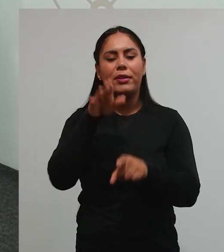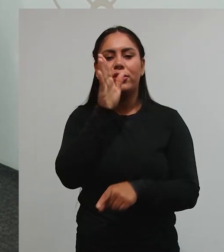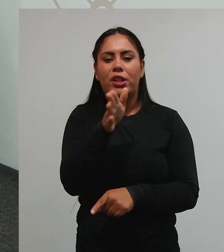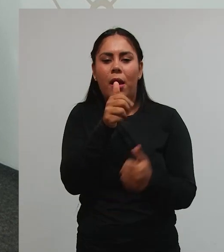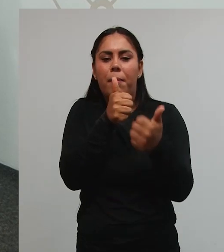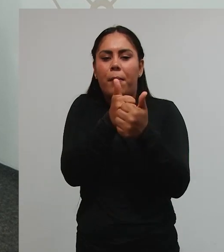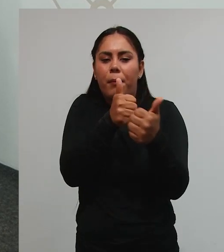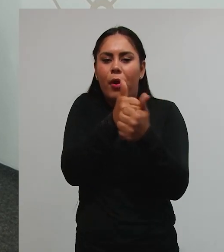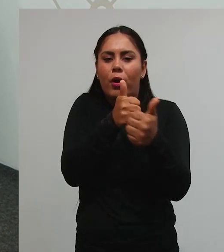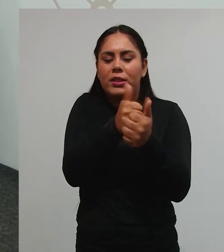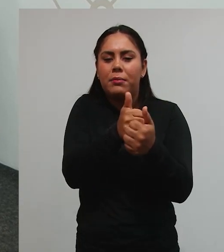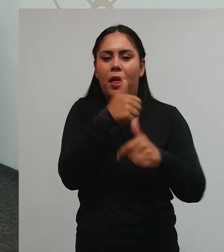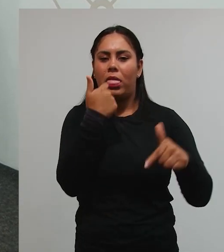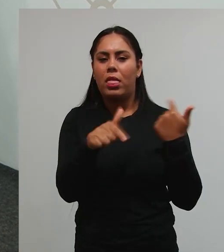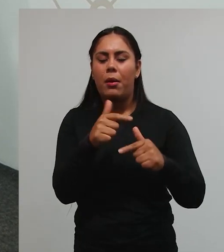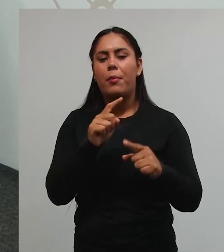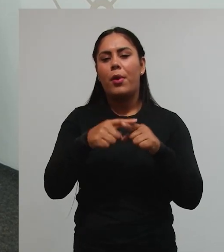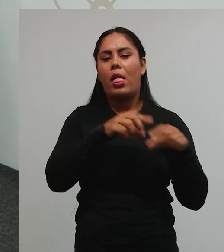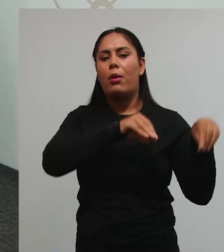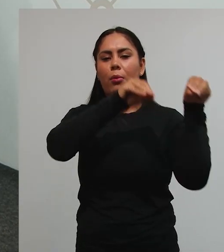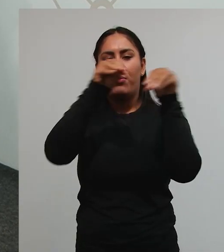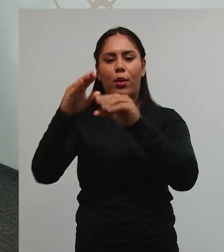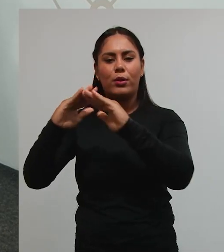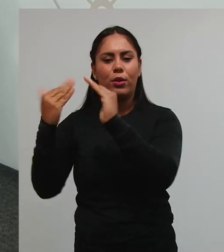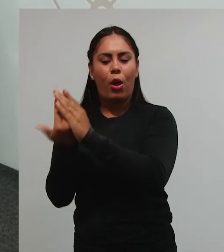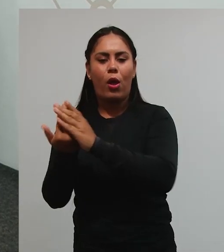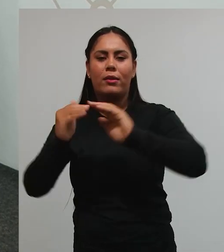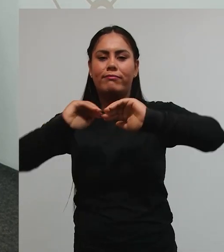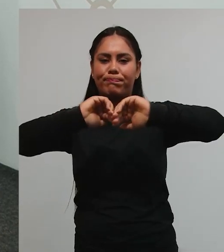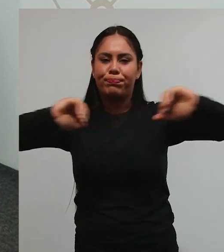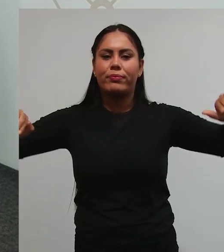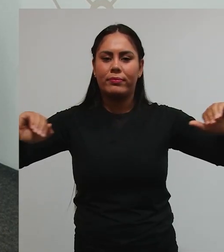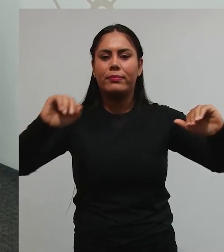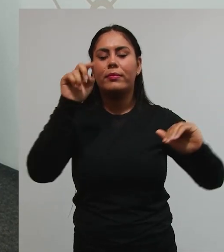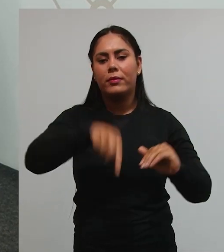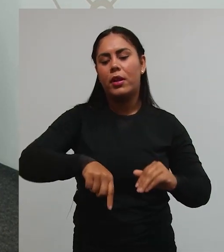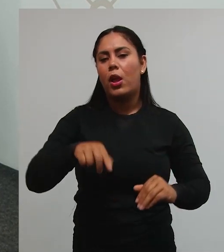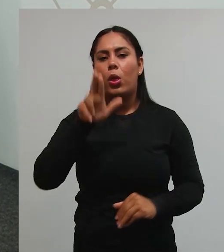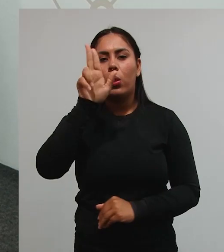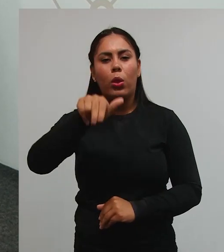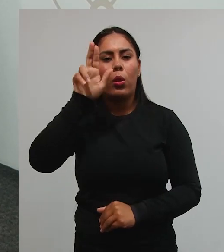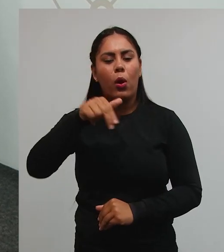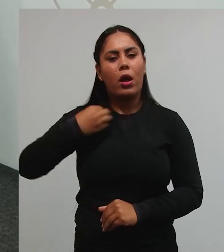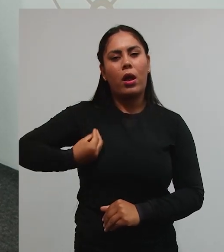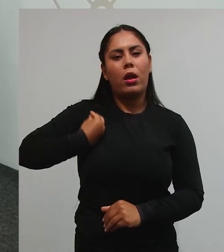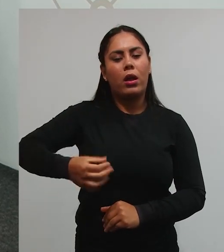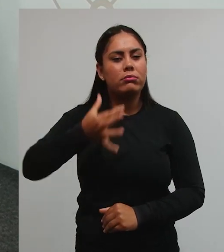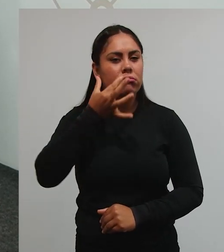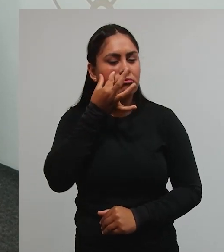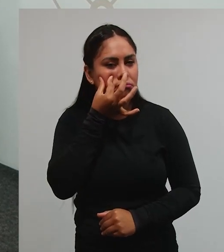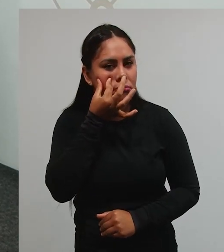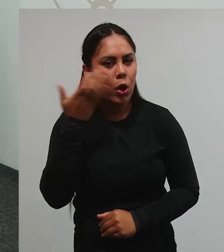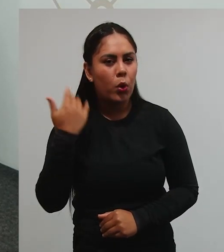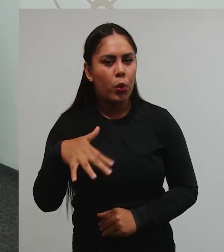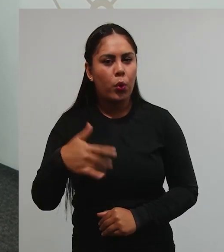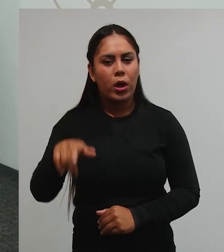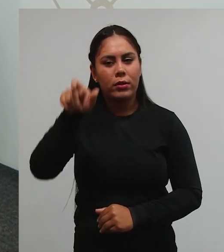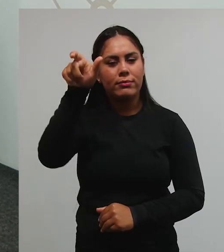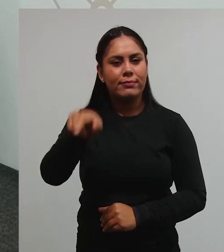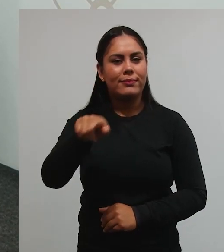Mas uma das minhas grandes inspirações na prática da Janete é que a Janete sempre, eu